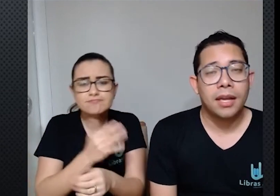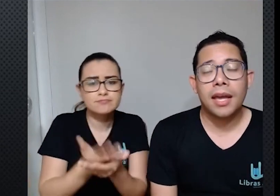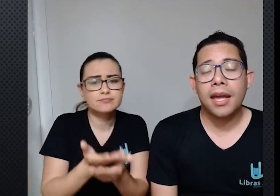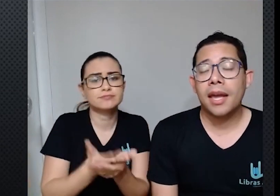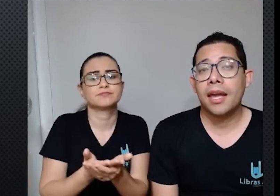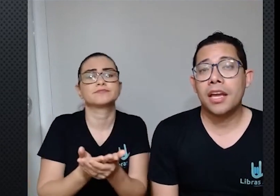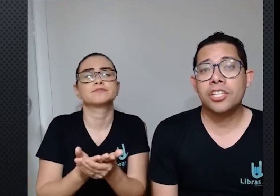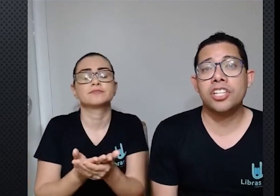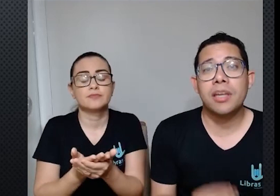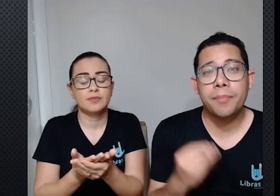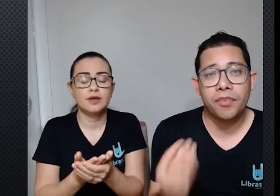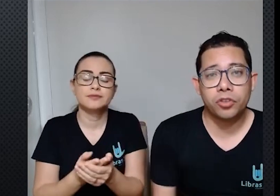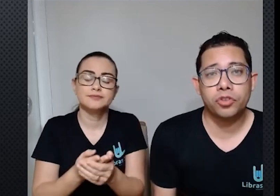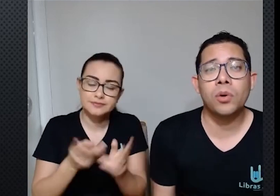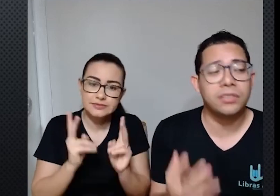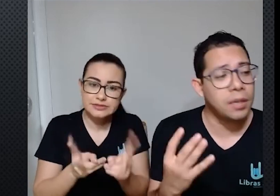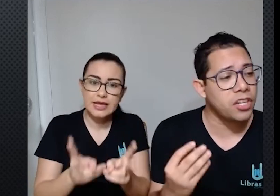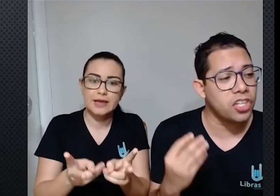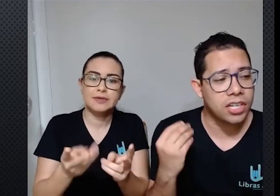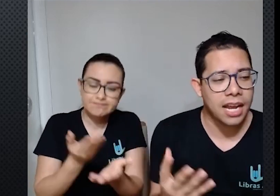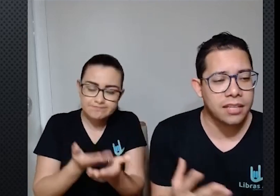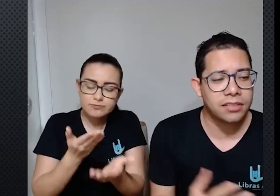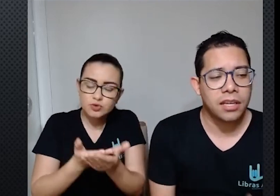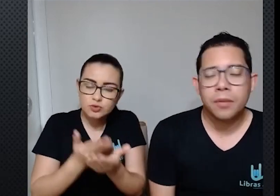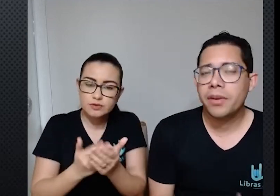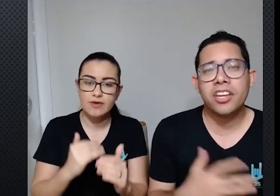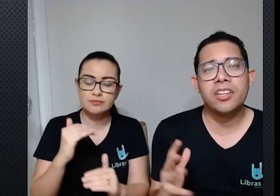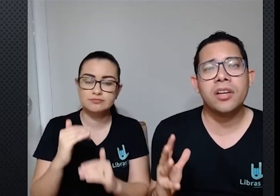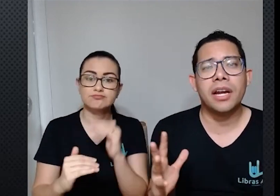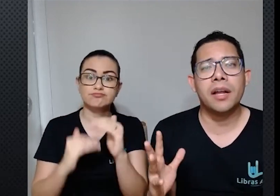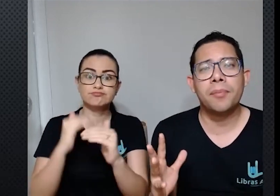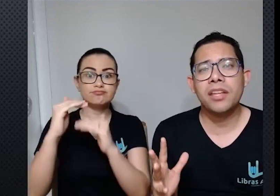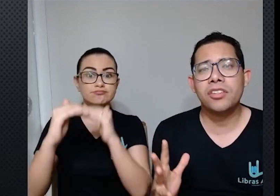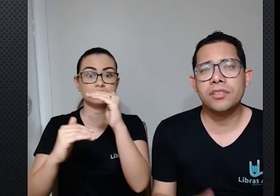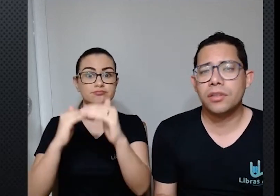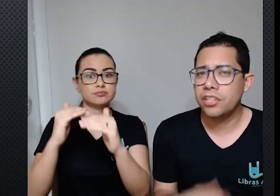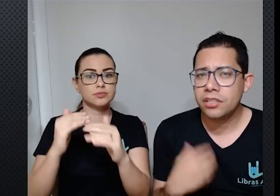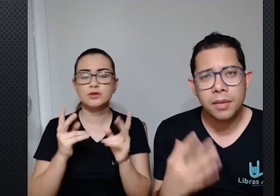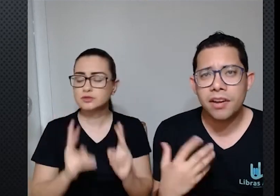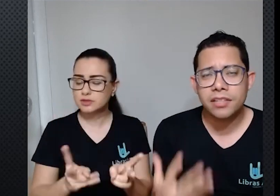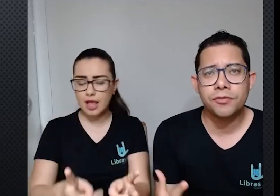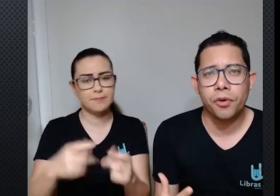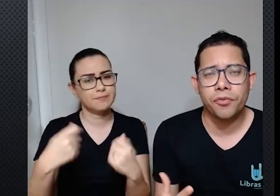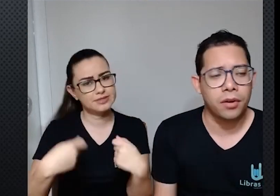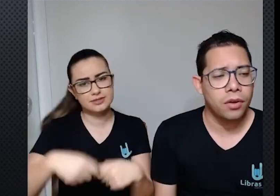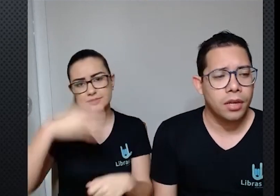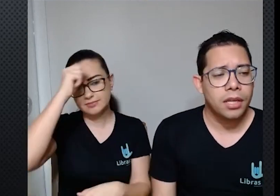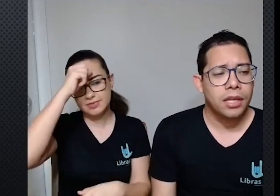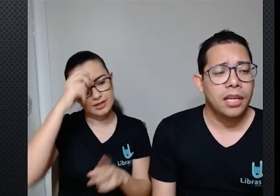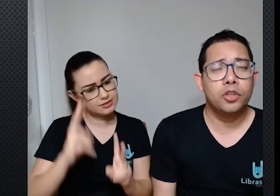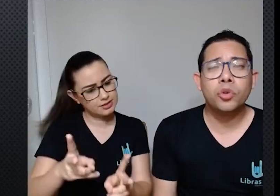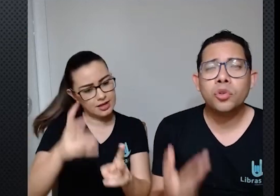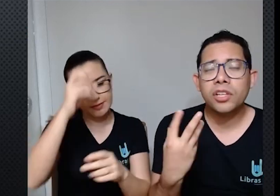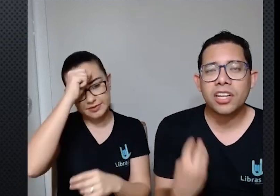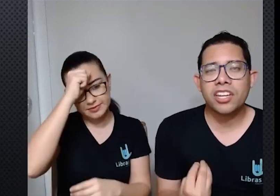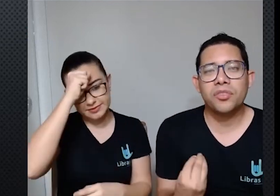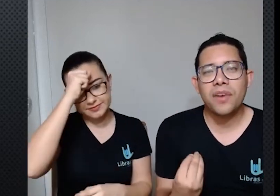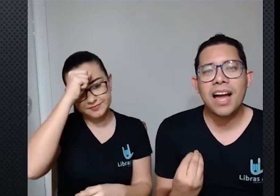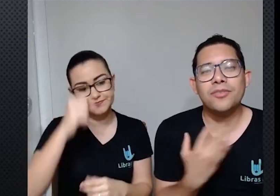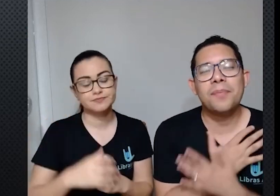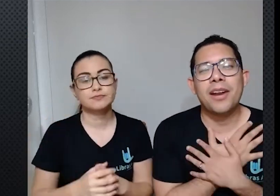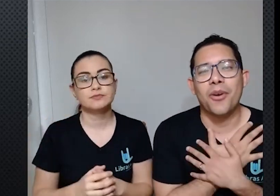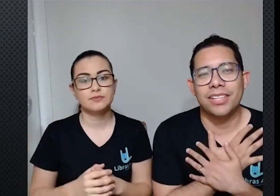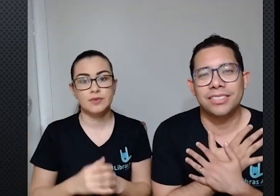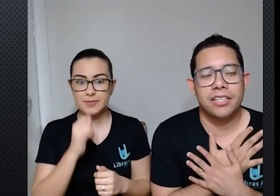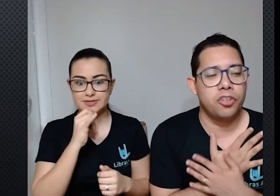sempre a gente se aperfeiçoa, sempre a gente cresce, porque a gente é eterno aprendiz. Então a gente sempre vai desenvolvendo. E tudo isso que a gente